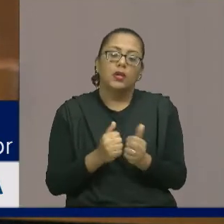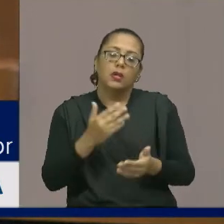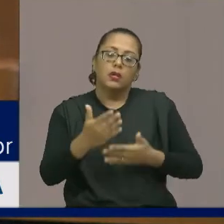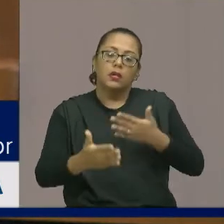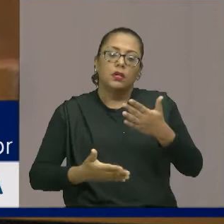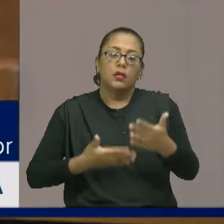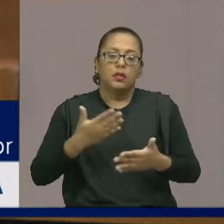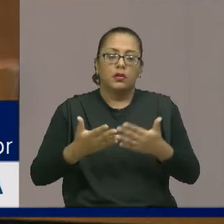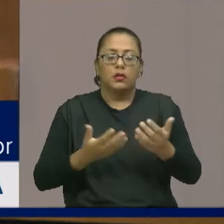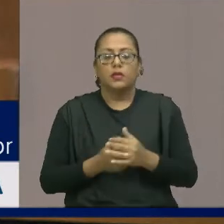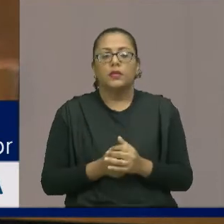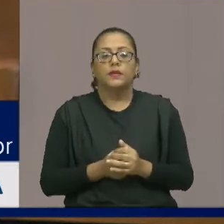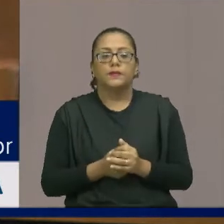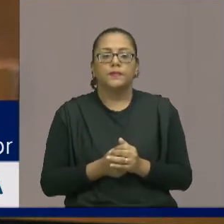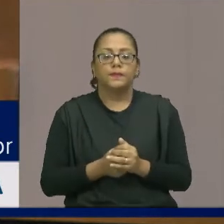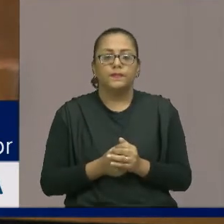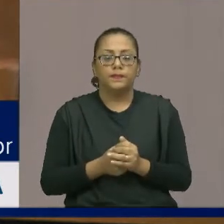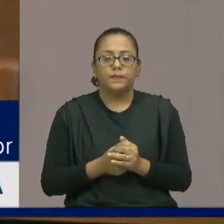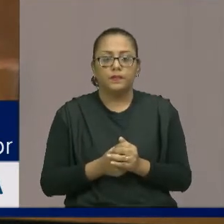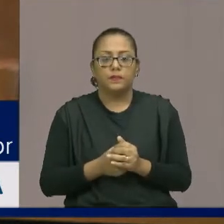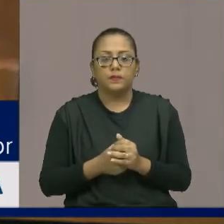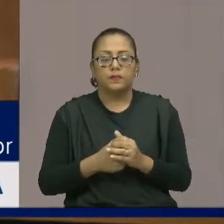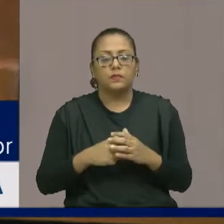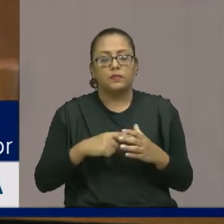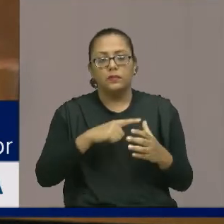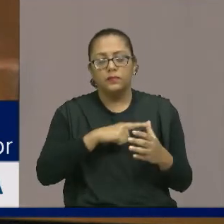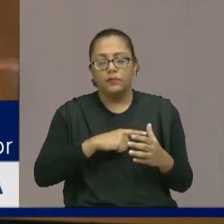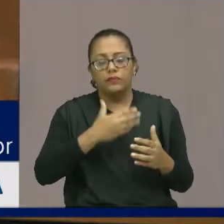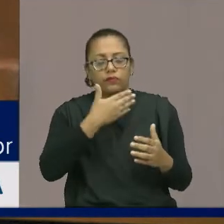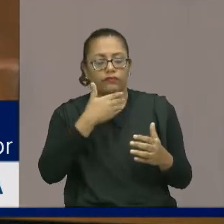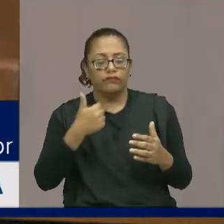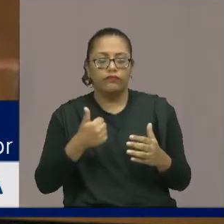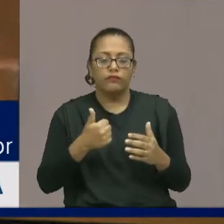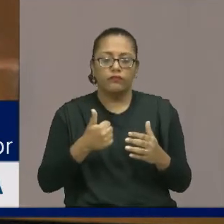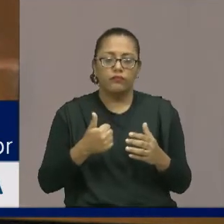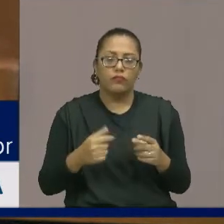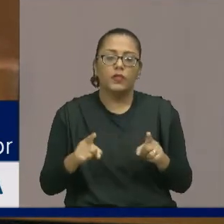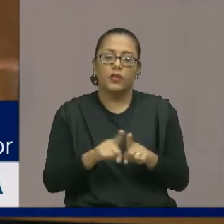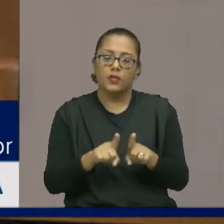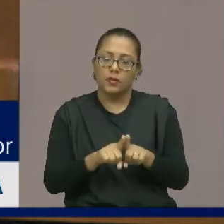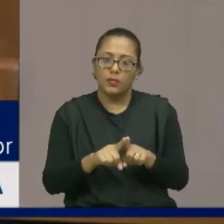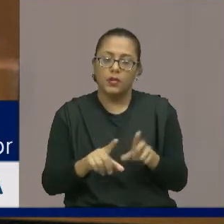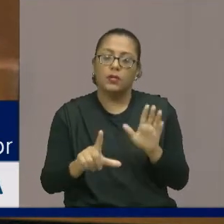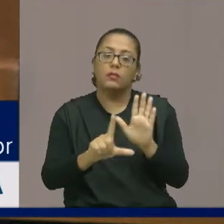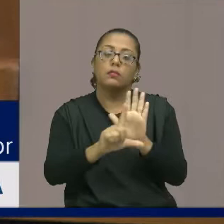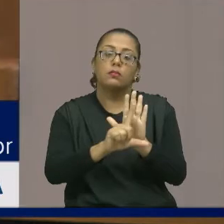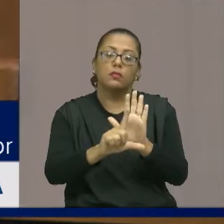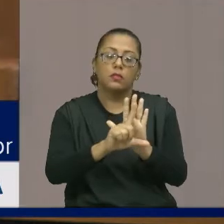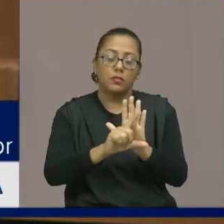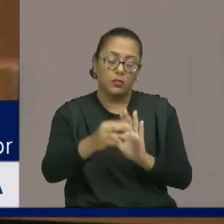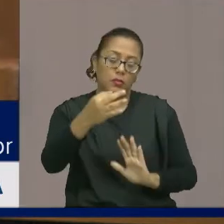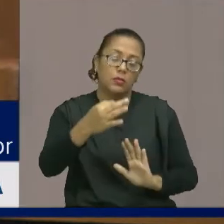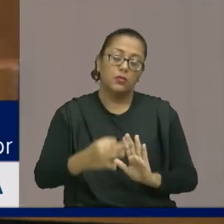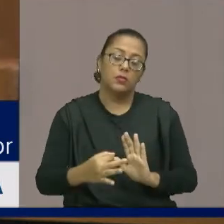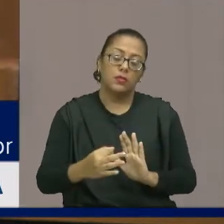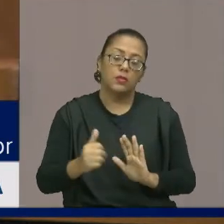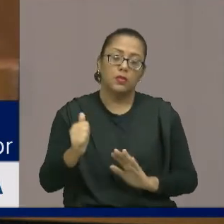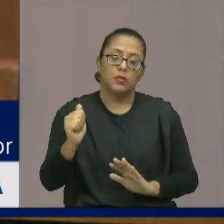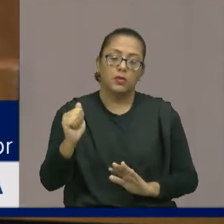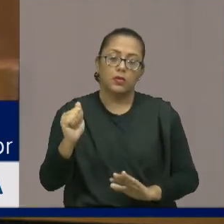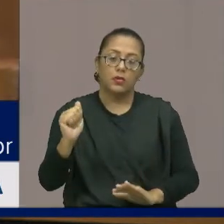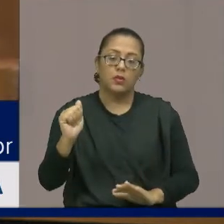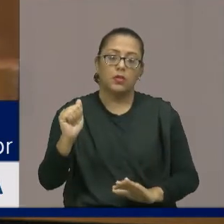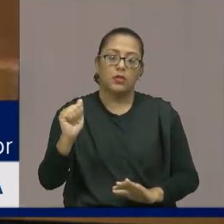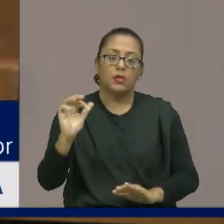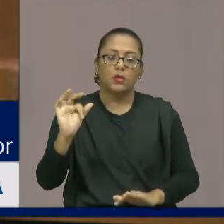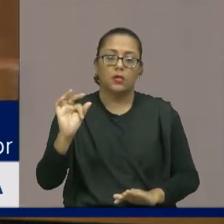onde nós temos aí bastante melhorada. Nós fundamentamos o programa Atleta Cidadão, que também é um dos carros-chefes,